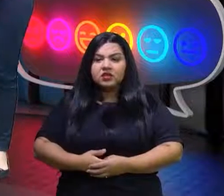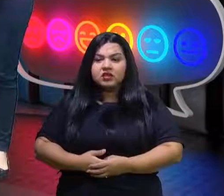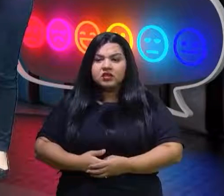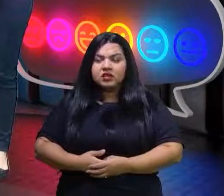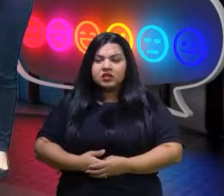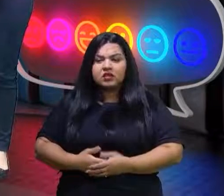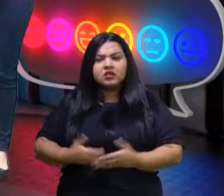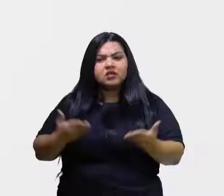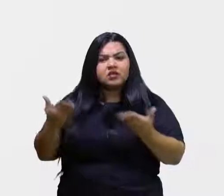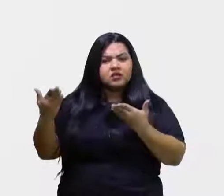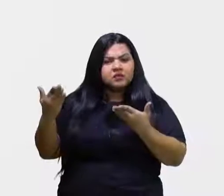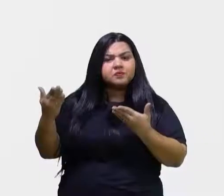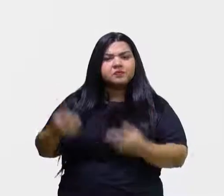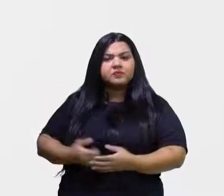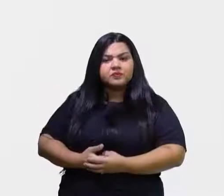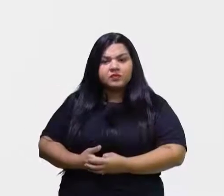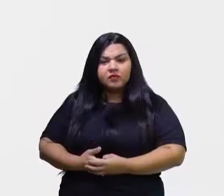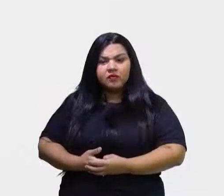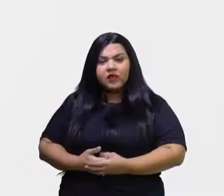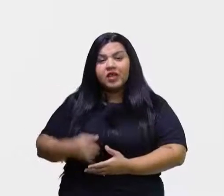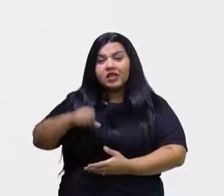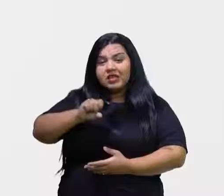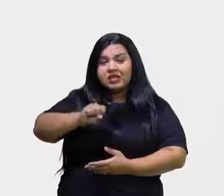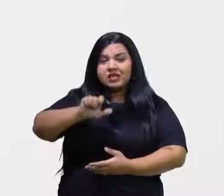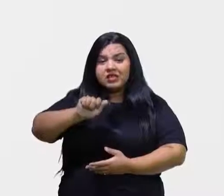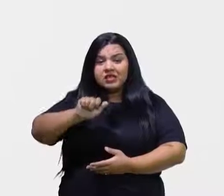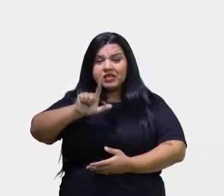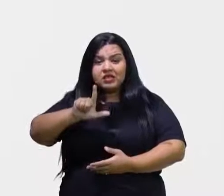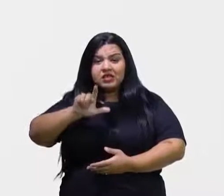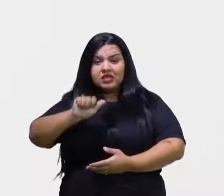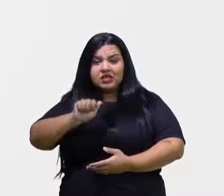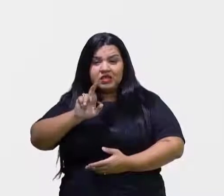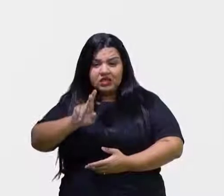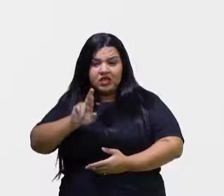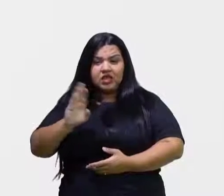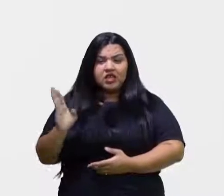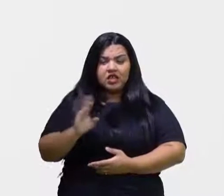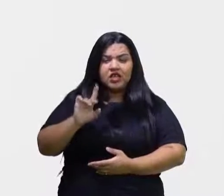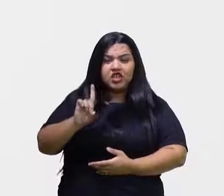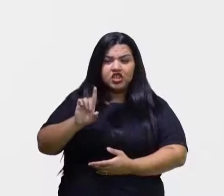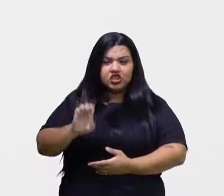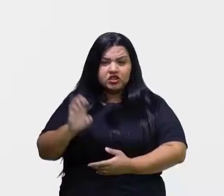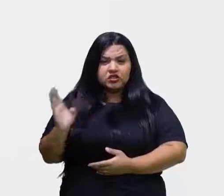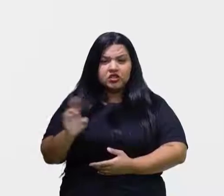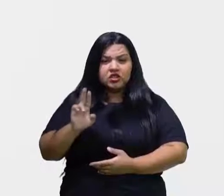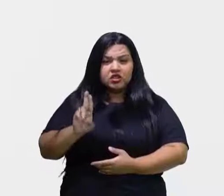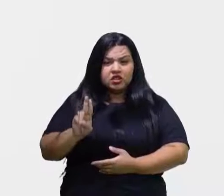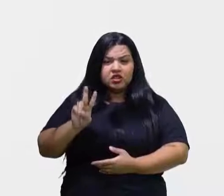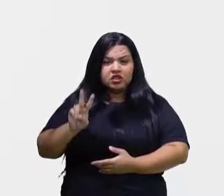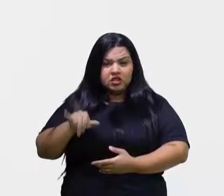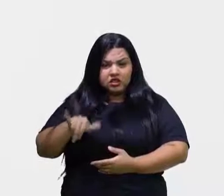Salar de Uyuni, vamos ver aí na nossa cartela, e ela fica realmente localizada na Bolívia, e olha só que